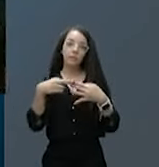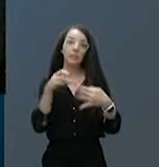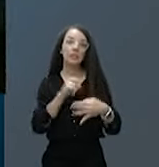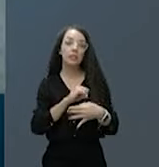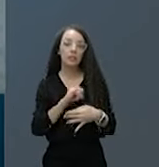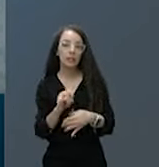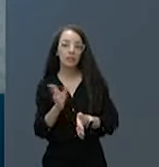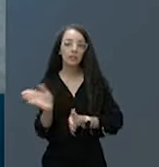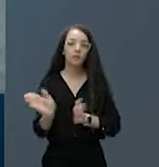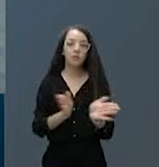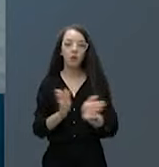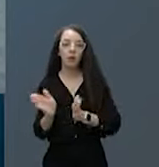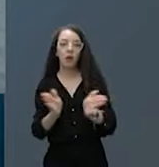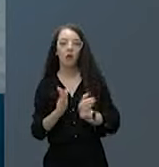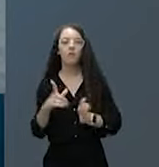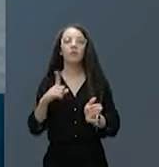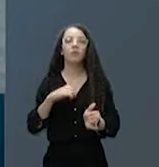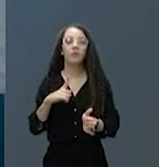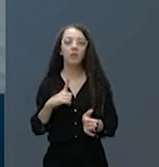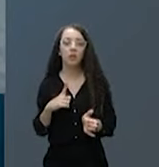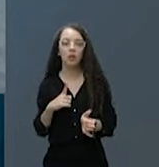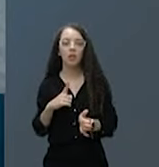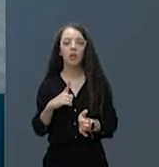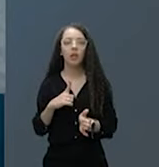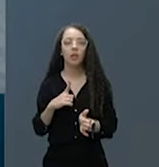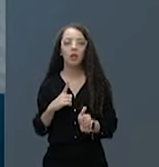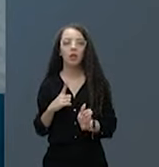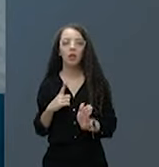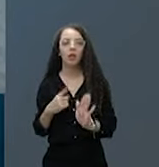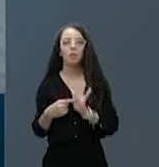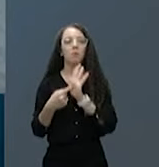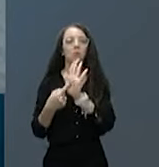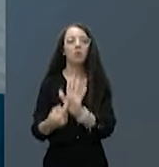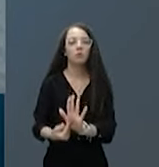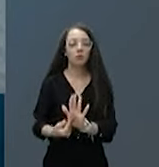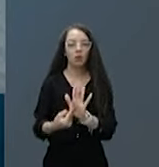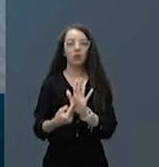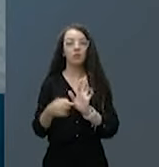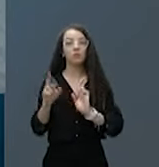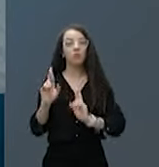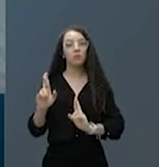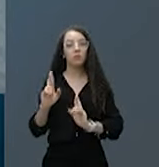necessária aquela menção, como espero tornar mais claro nessa oportunidade.